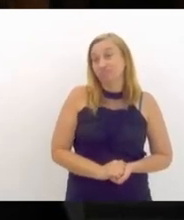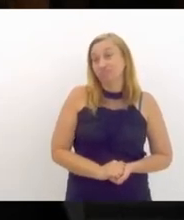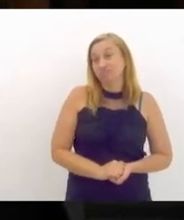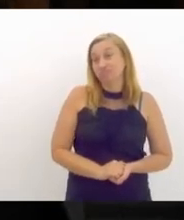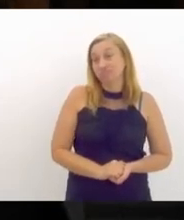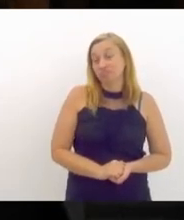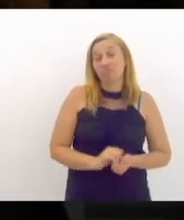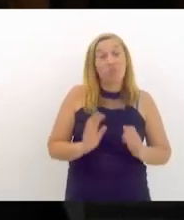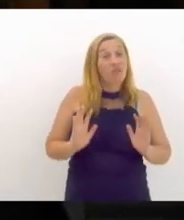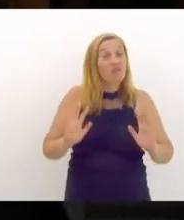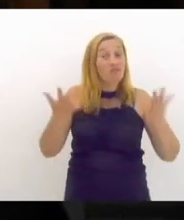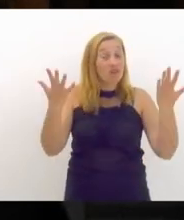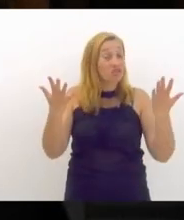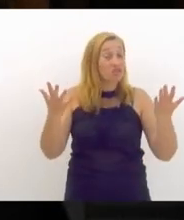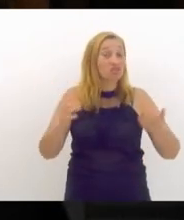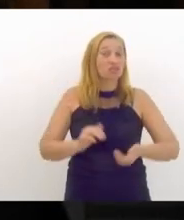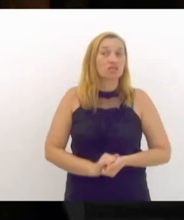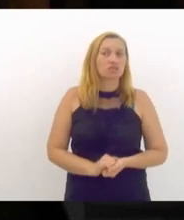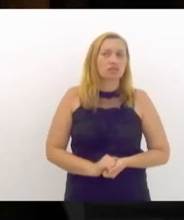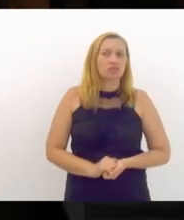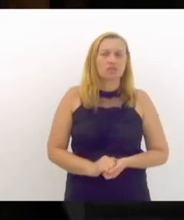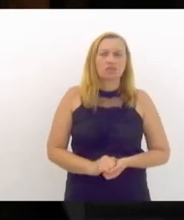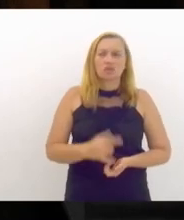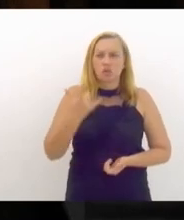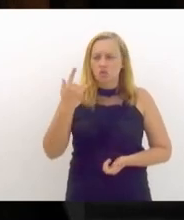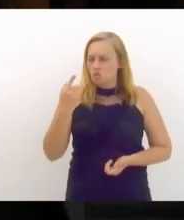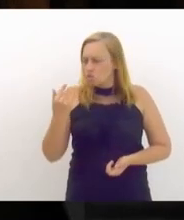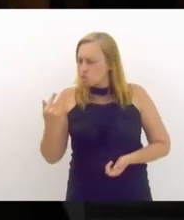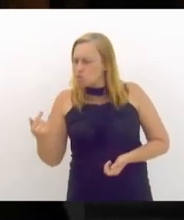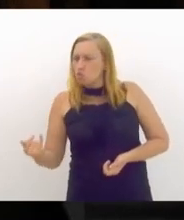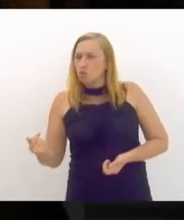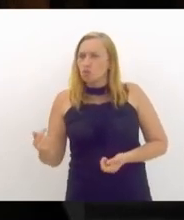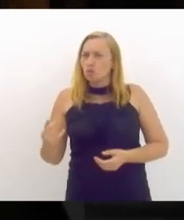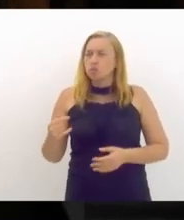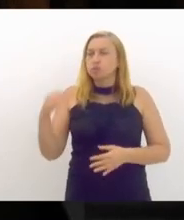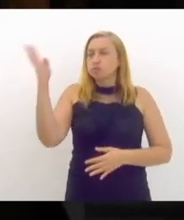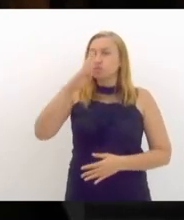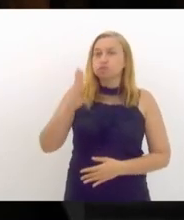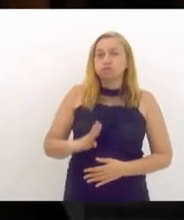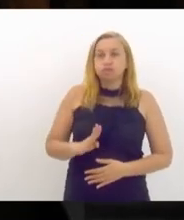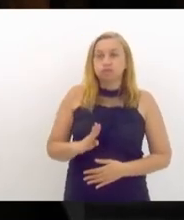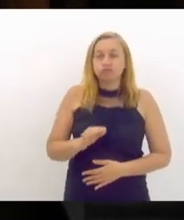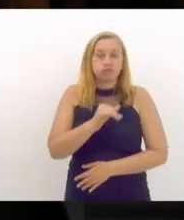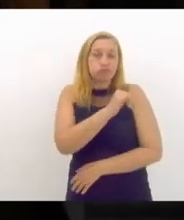uma festa que atrai ao Brasil, ao Rio de Janeiro,